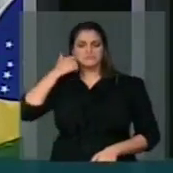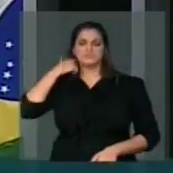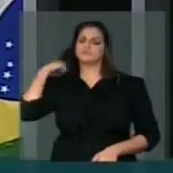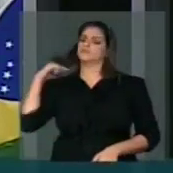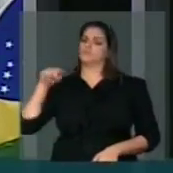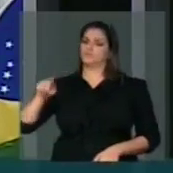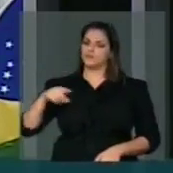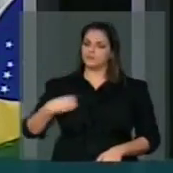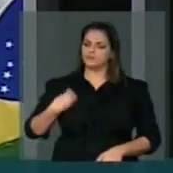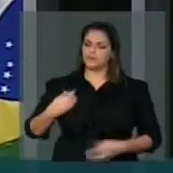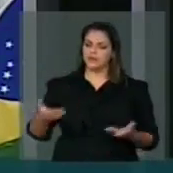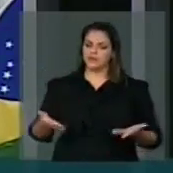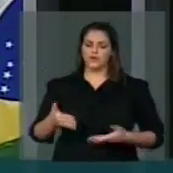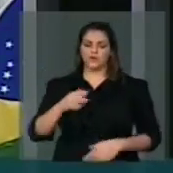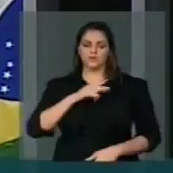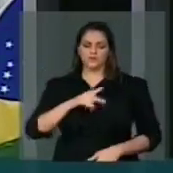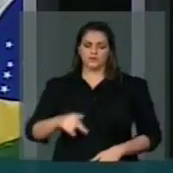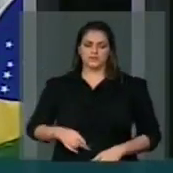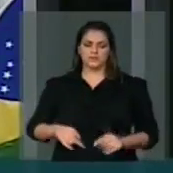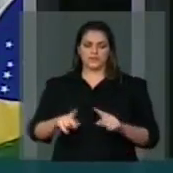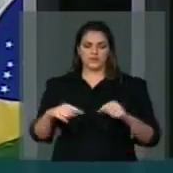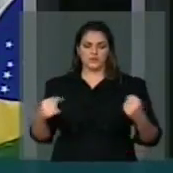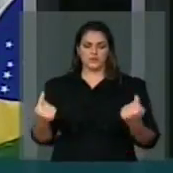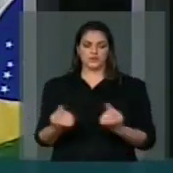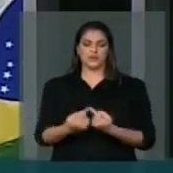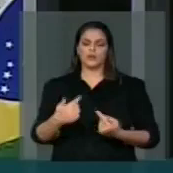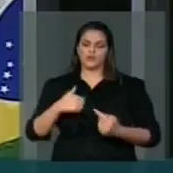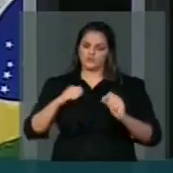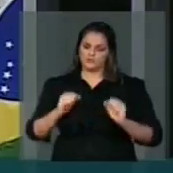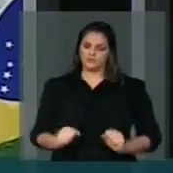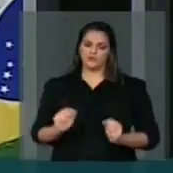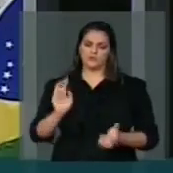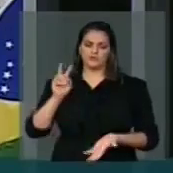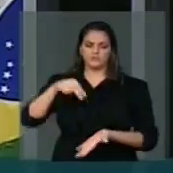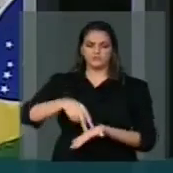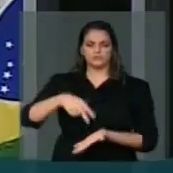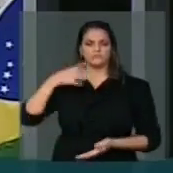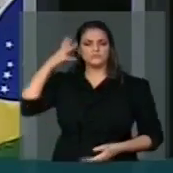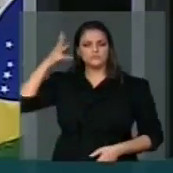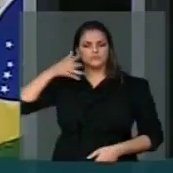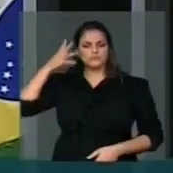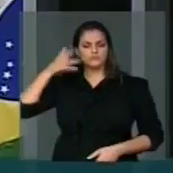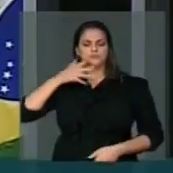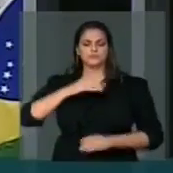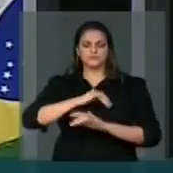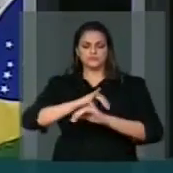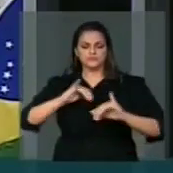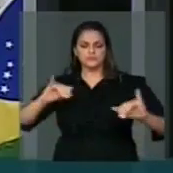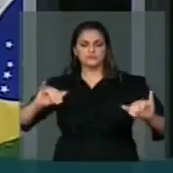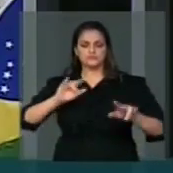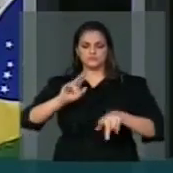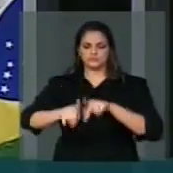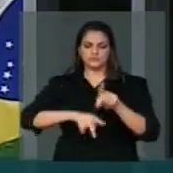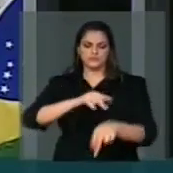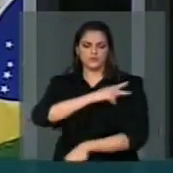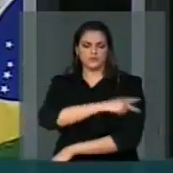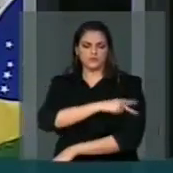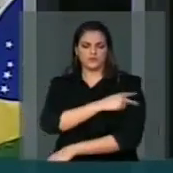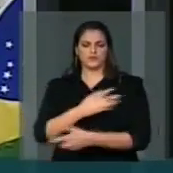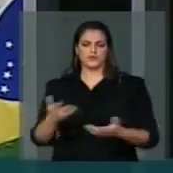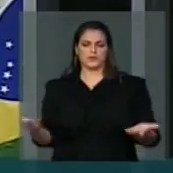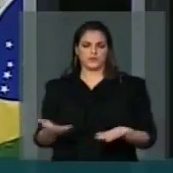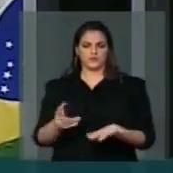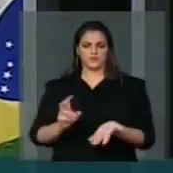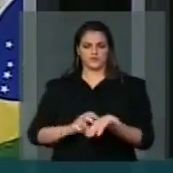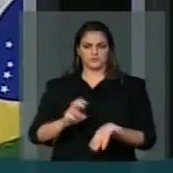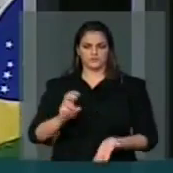sessão, eu possa me dirigir ao povo do Piauí nesta manhã. E